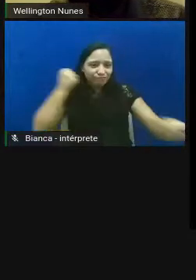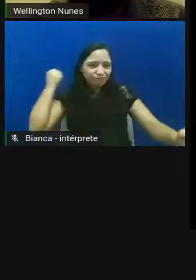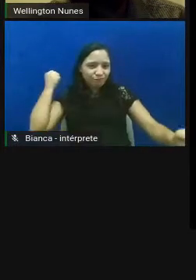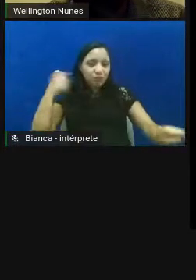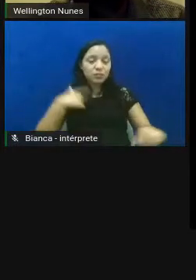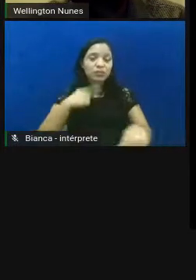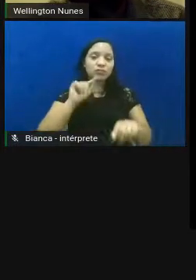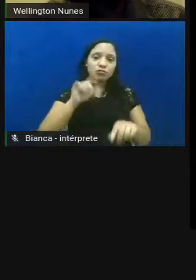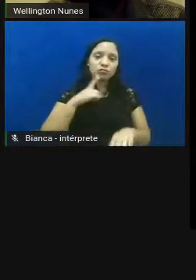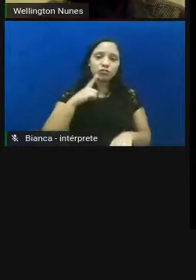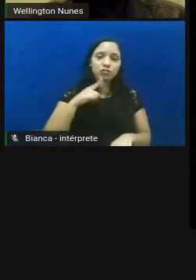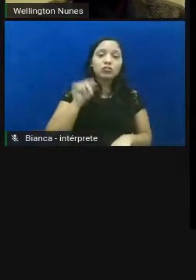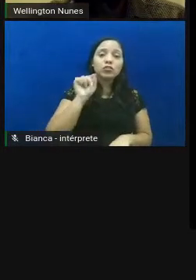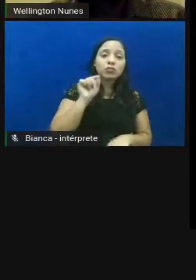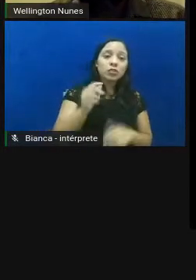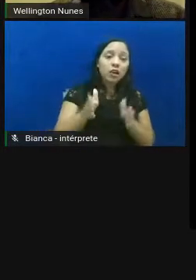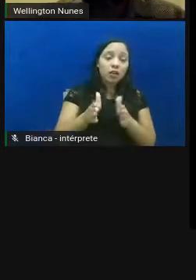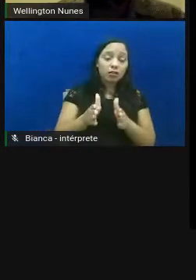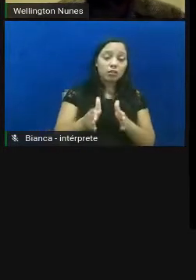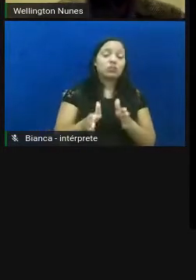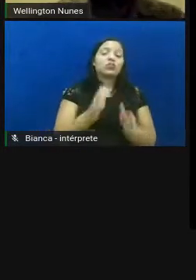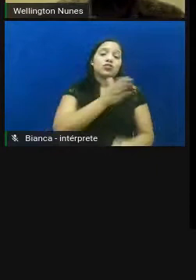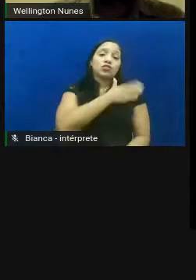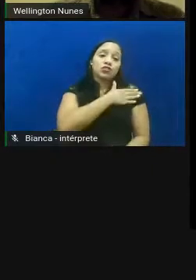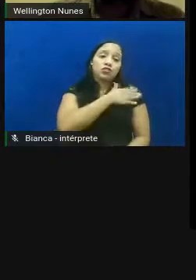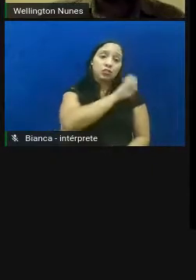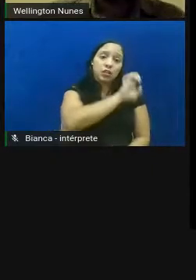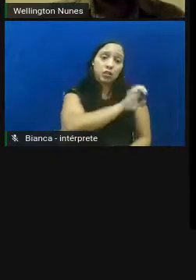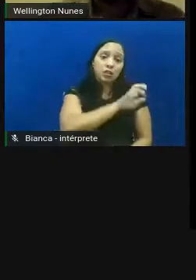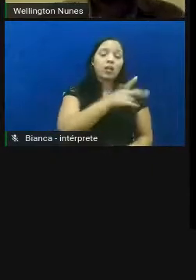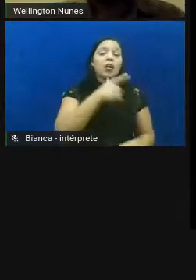a mais à direita, você tem a obra praticamente pronta.